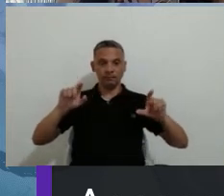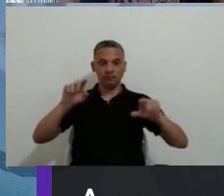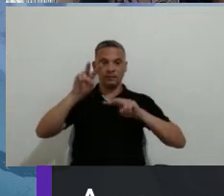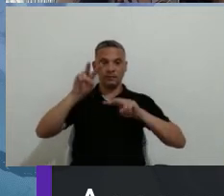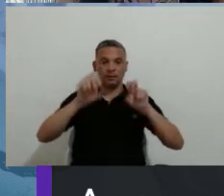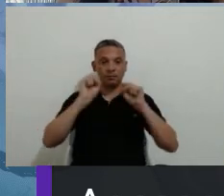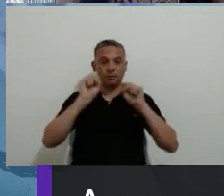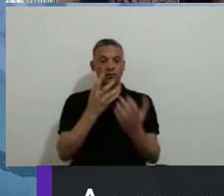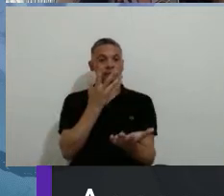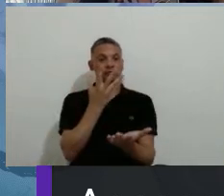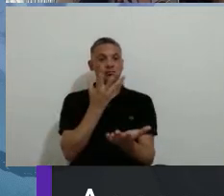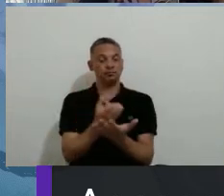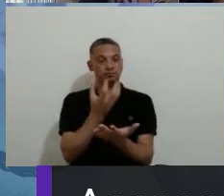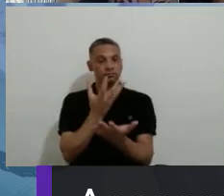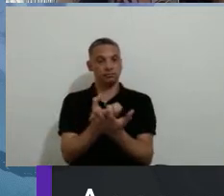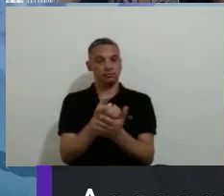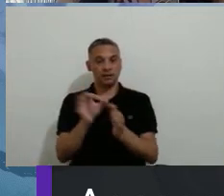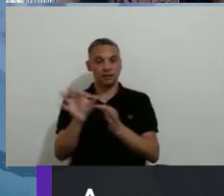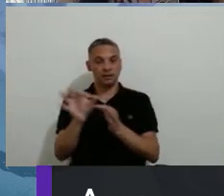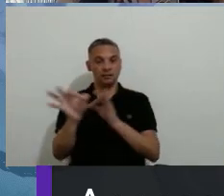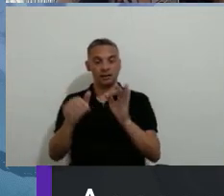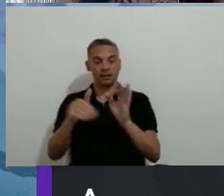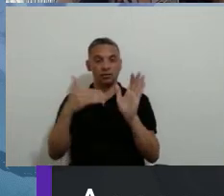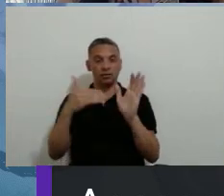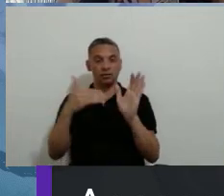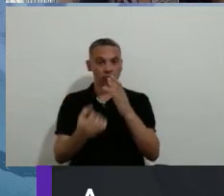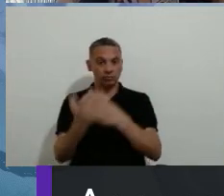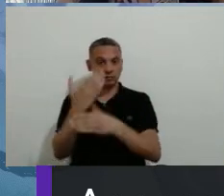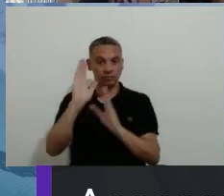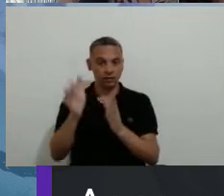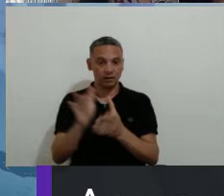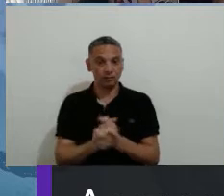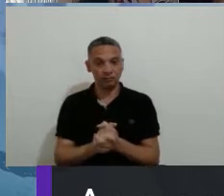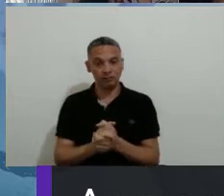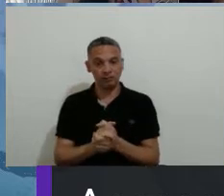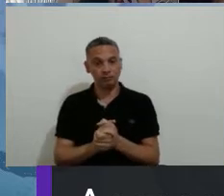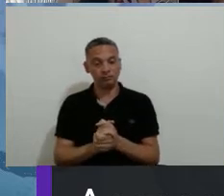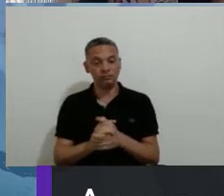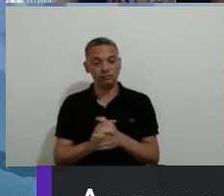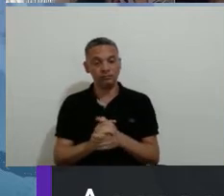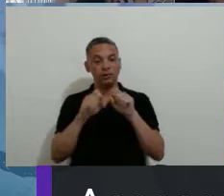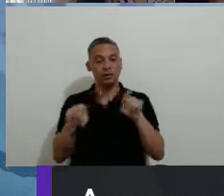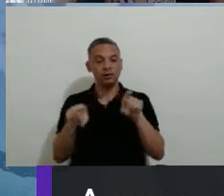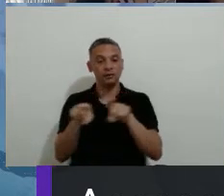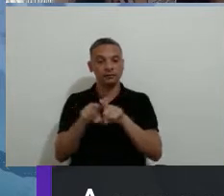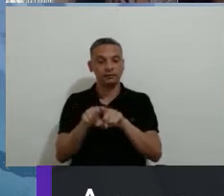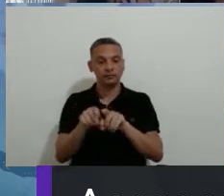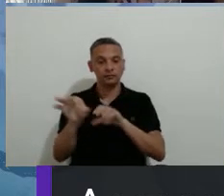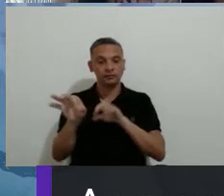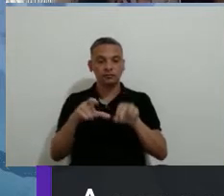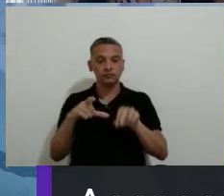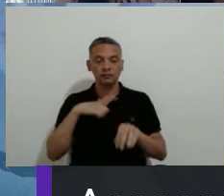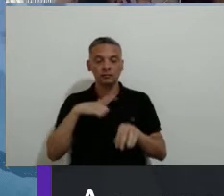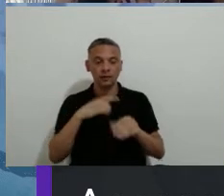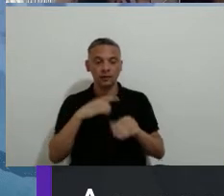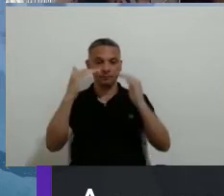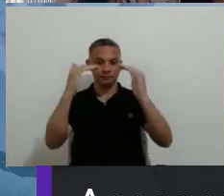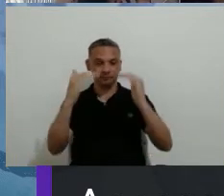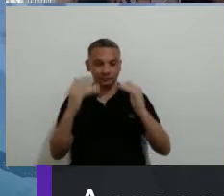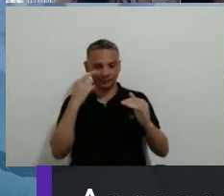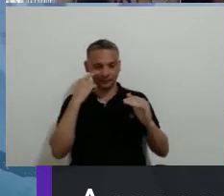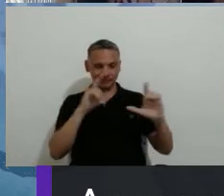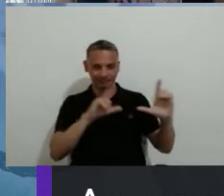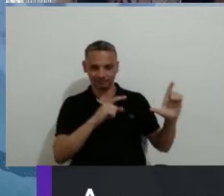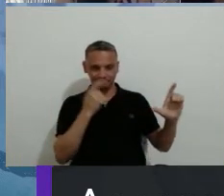do plano de Arapiraca, que já foi elaborado. Além da busca por planos, descendo mais um pouco, a gente